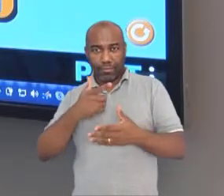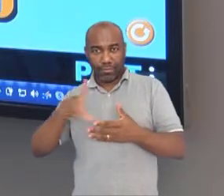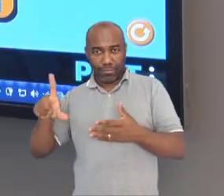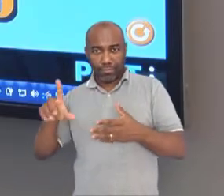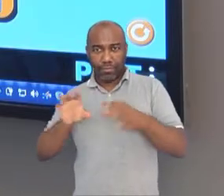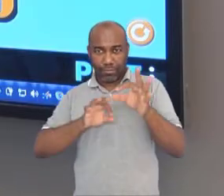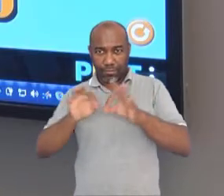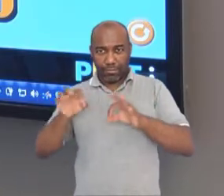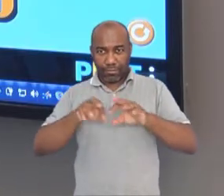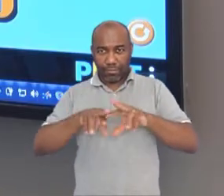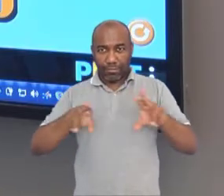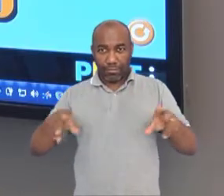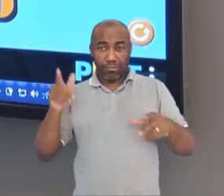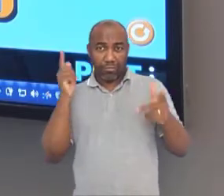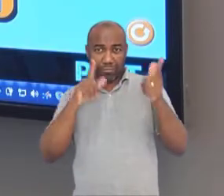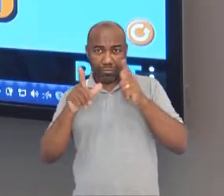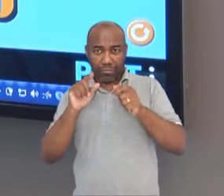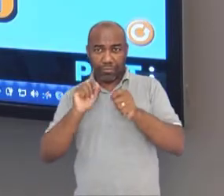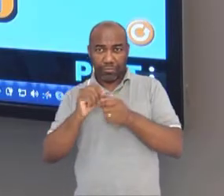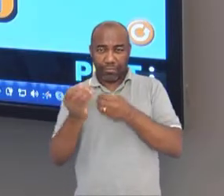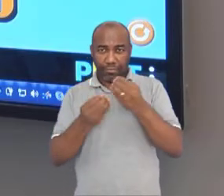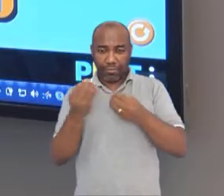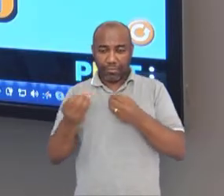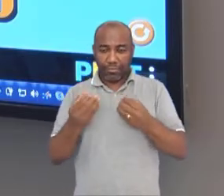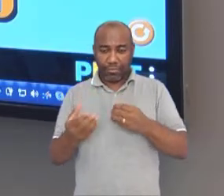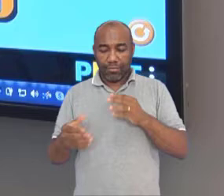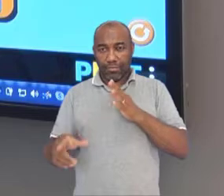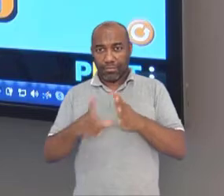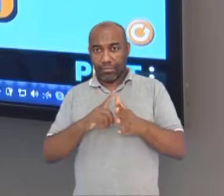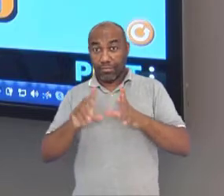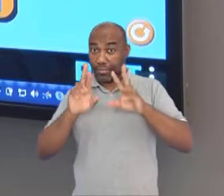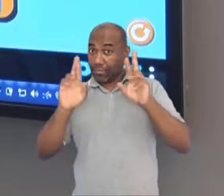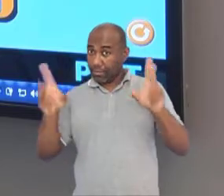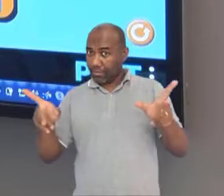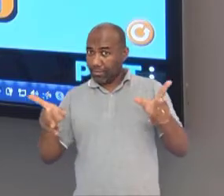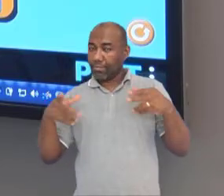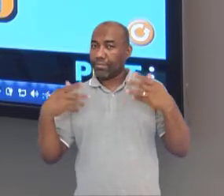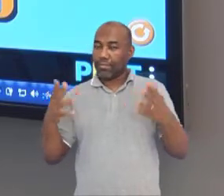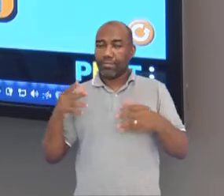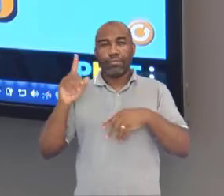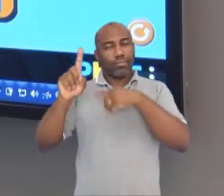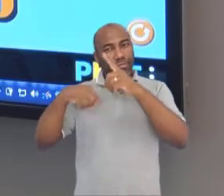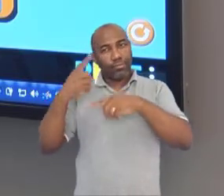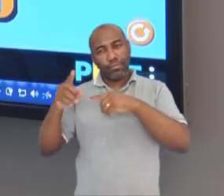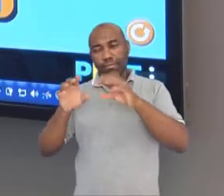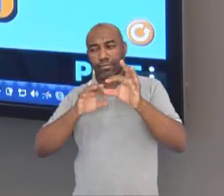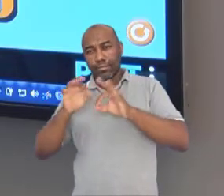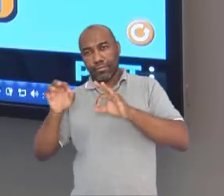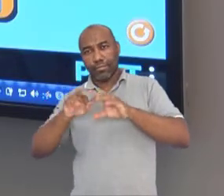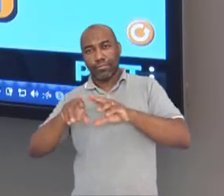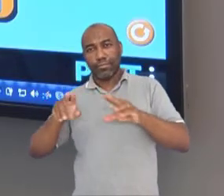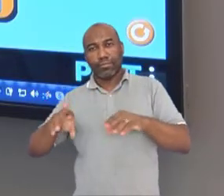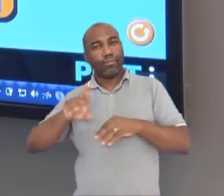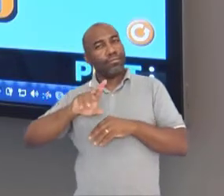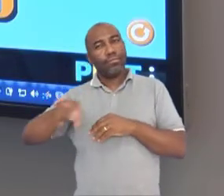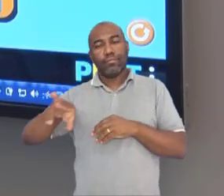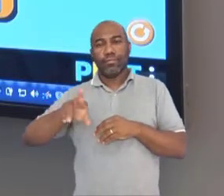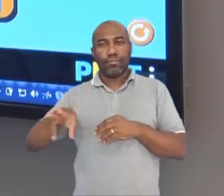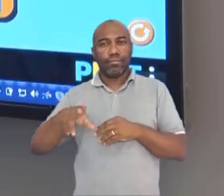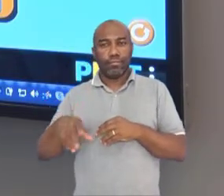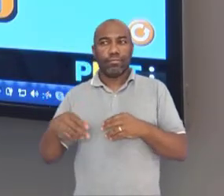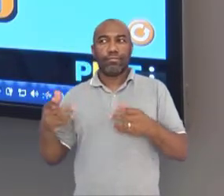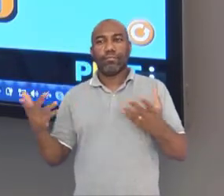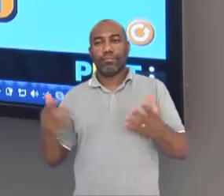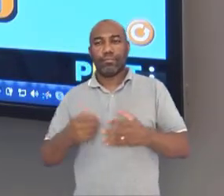você pode fazer caso as resistências sejam diferentes. Aí já é uma outra história que nós vamos